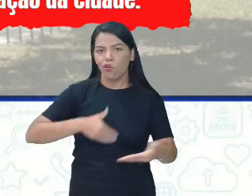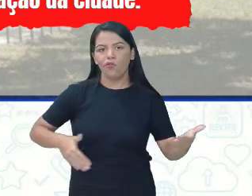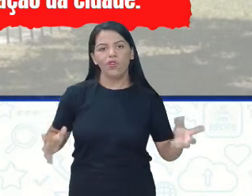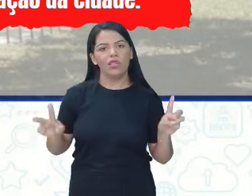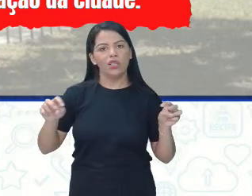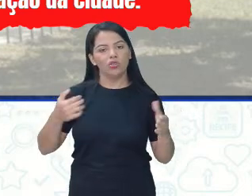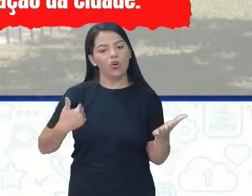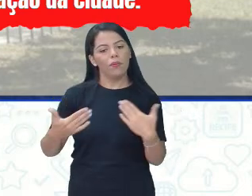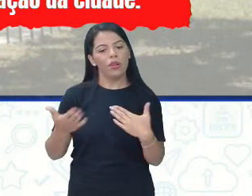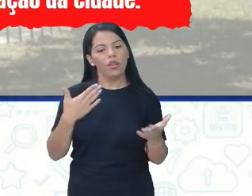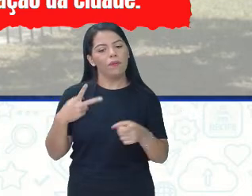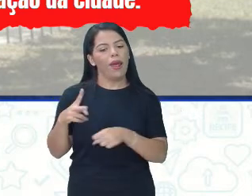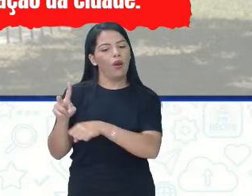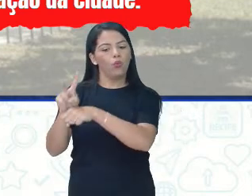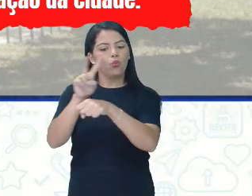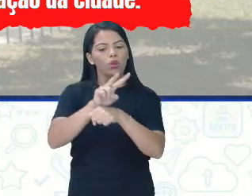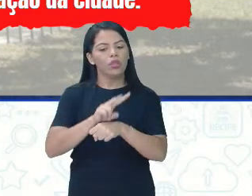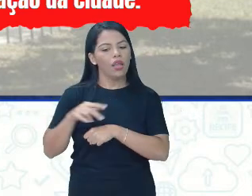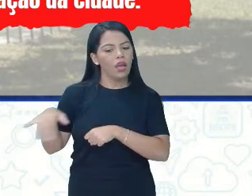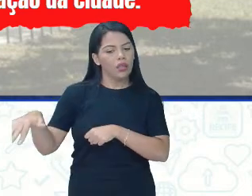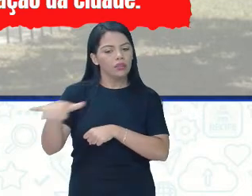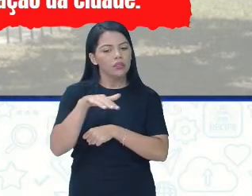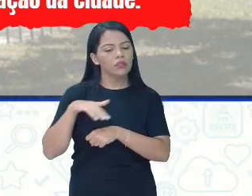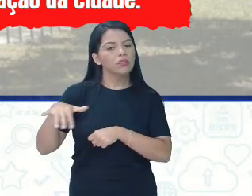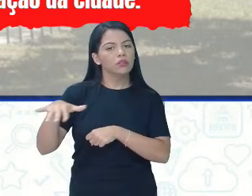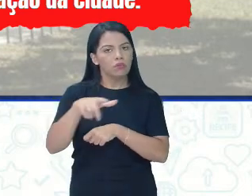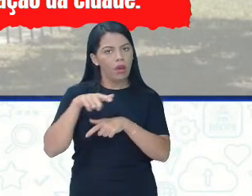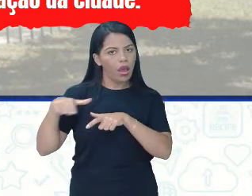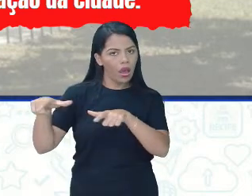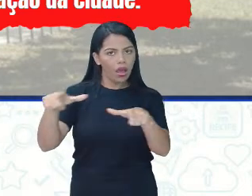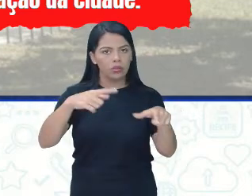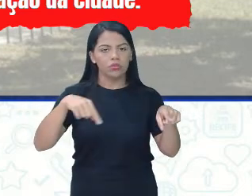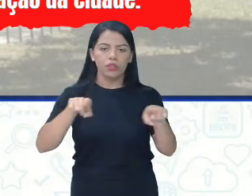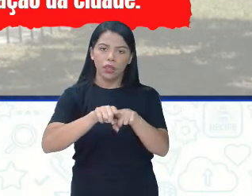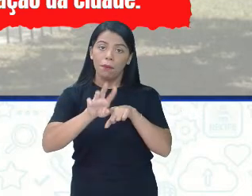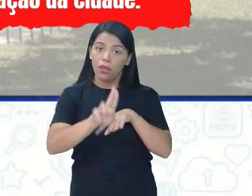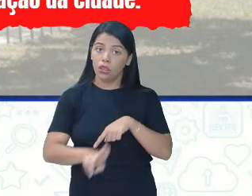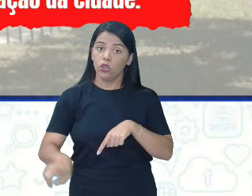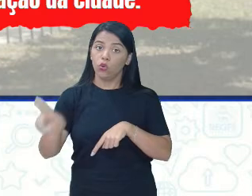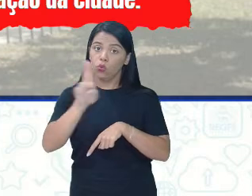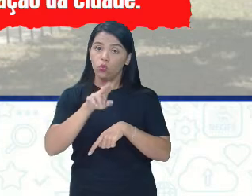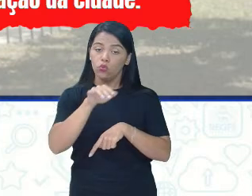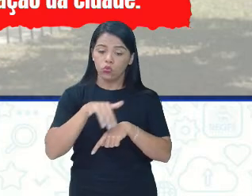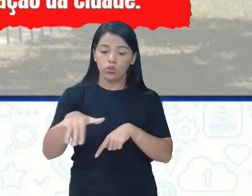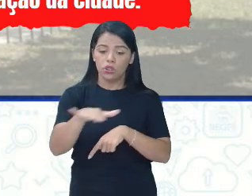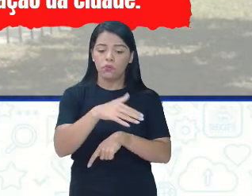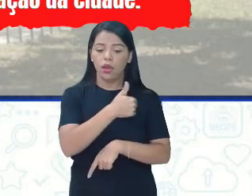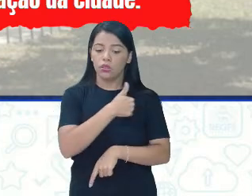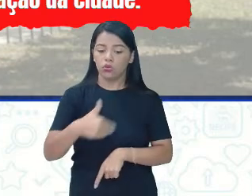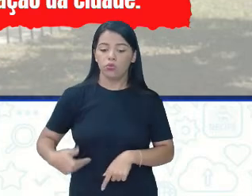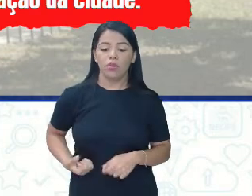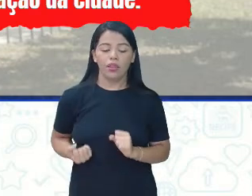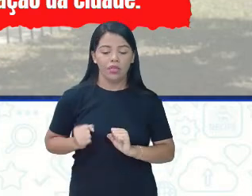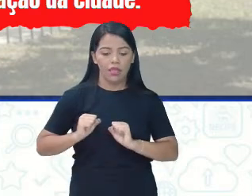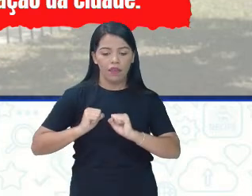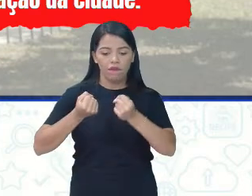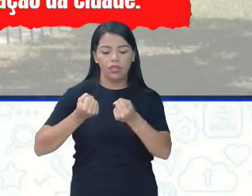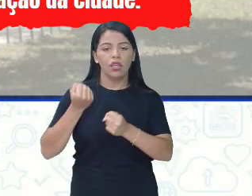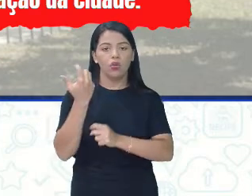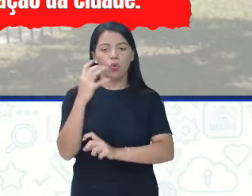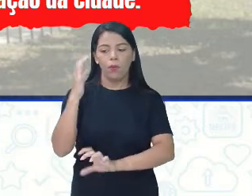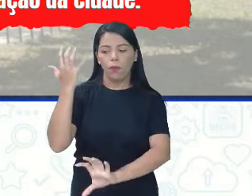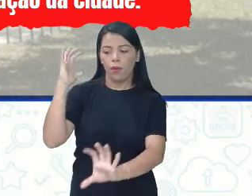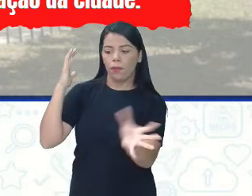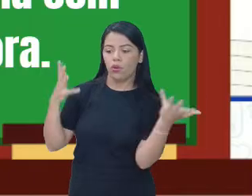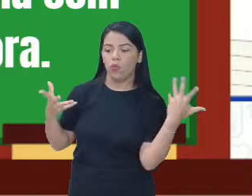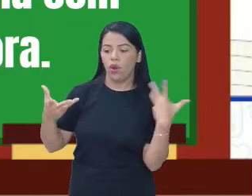discussão de preservação desses espaços, né, e de uso do espaço público, né, defendendo aí o meio ambiente, a